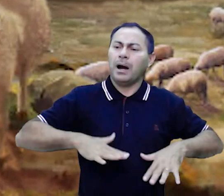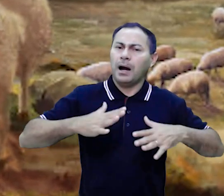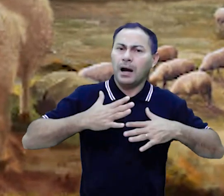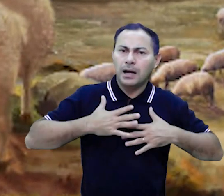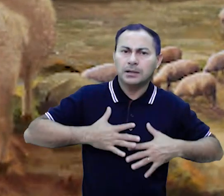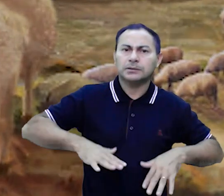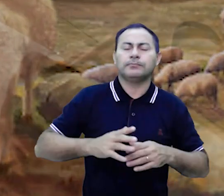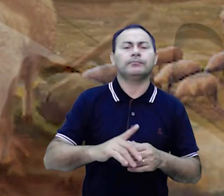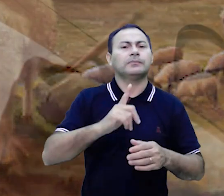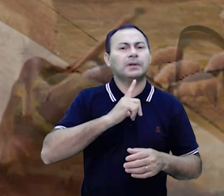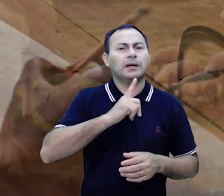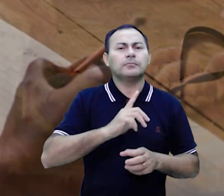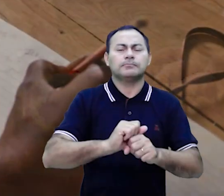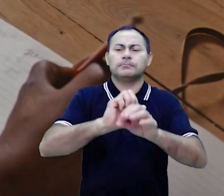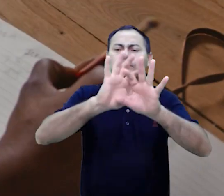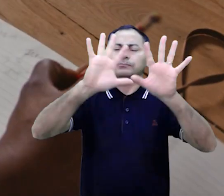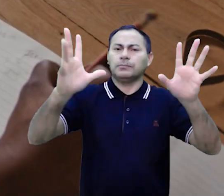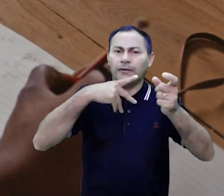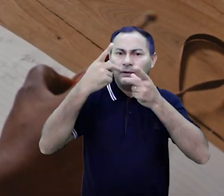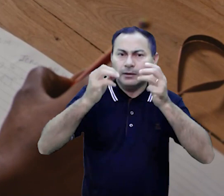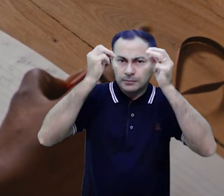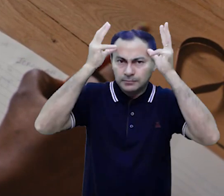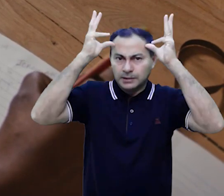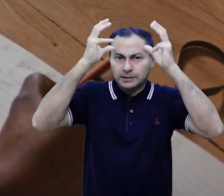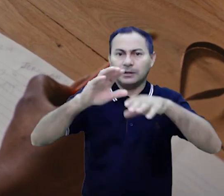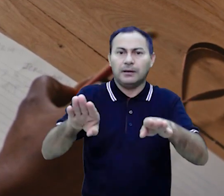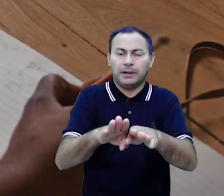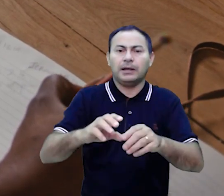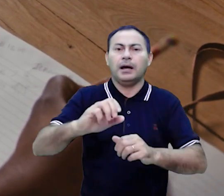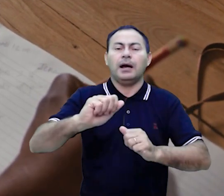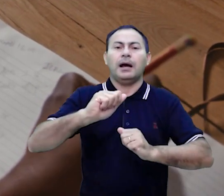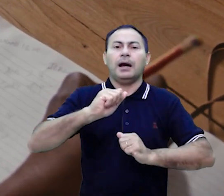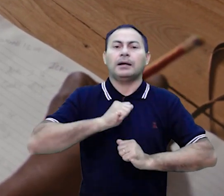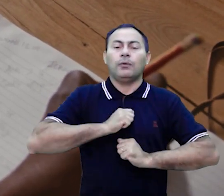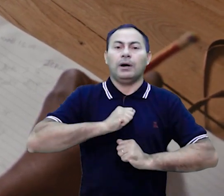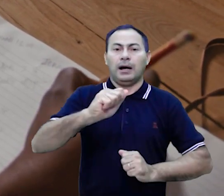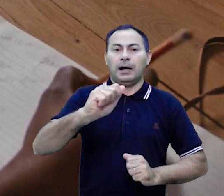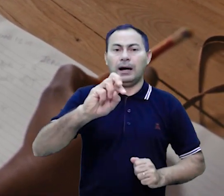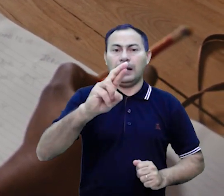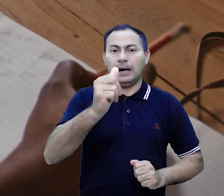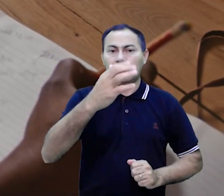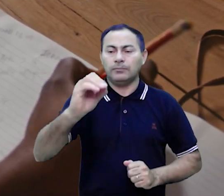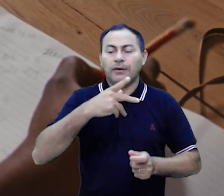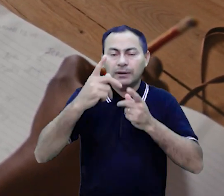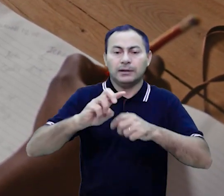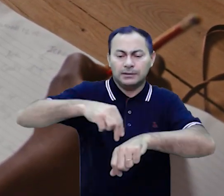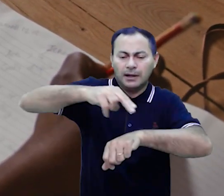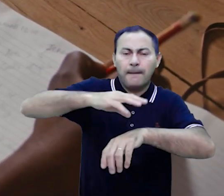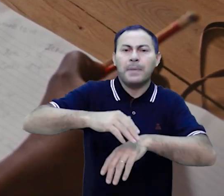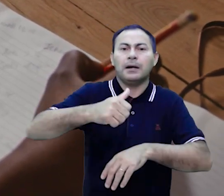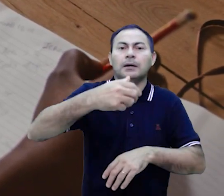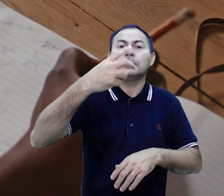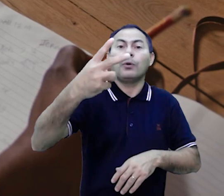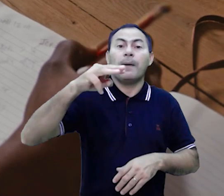muito manso. Temos aqui uma grande declaração a respeito de Moisés e Arão. No nosso último estudo vimos que Deus trocou uma nação